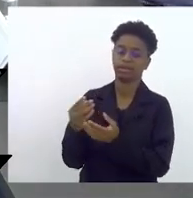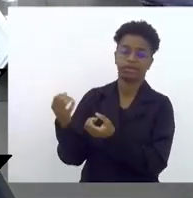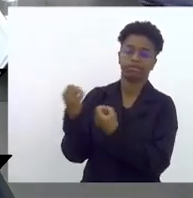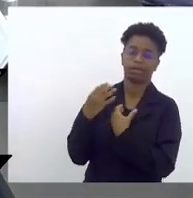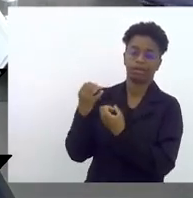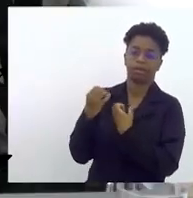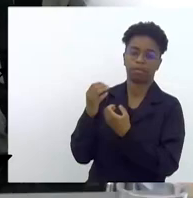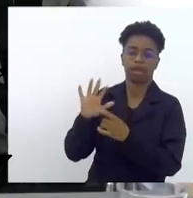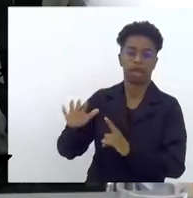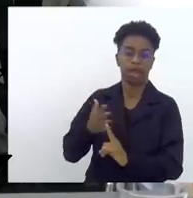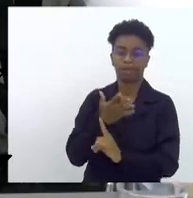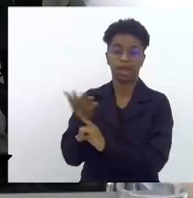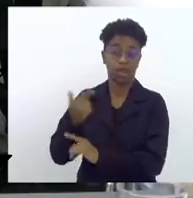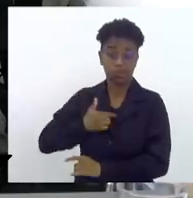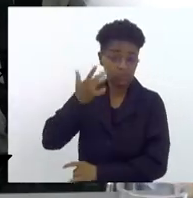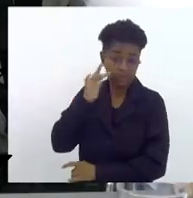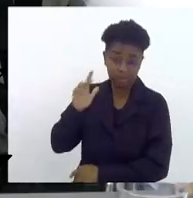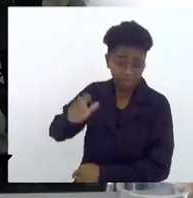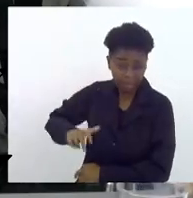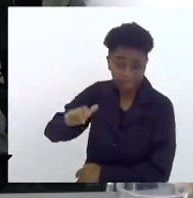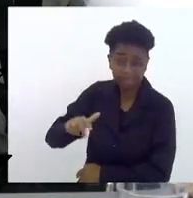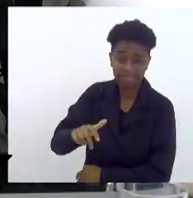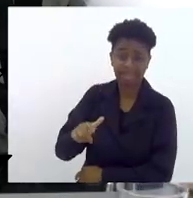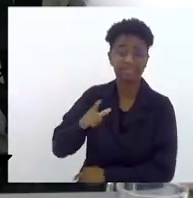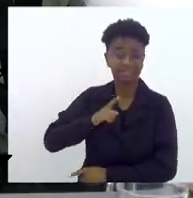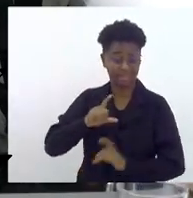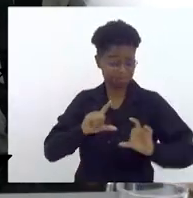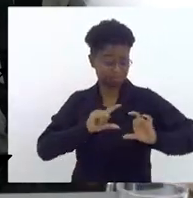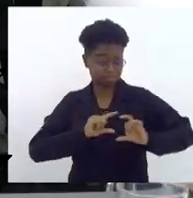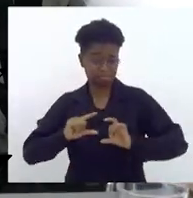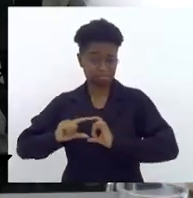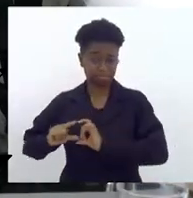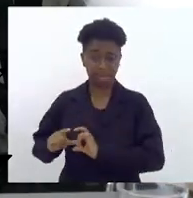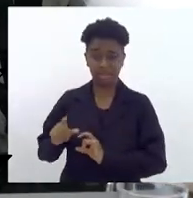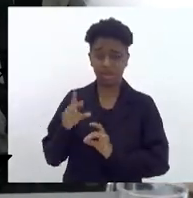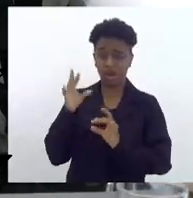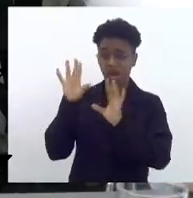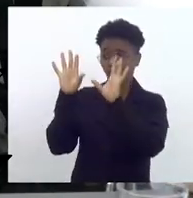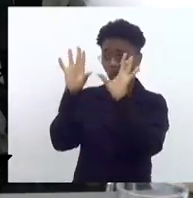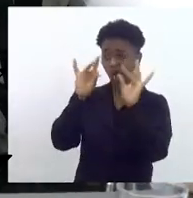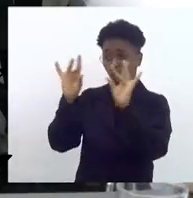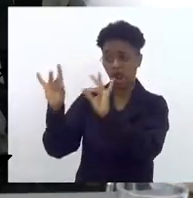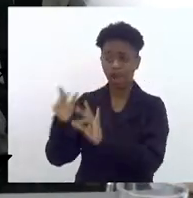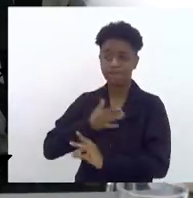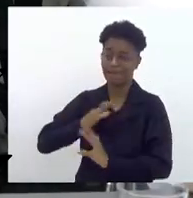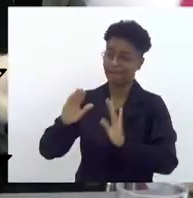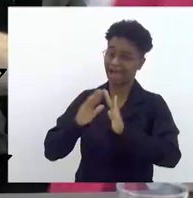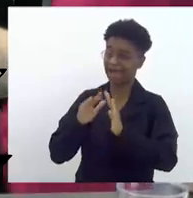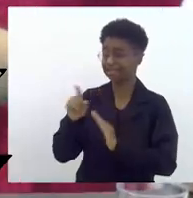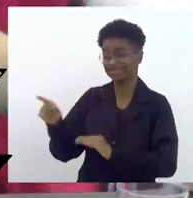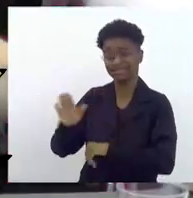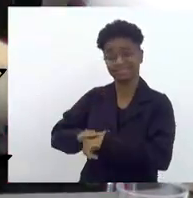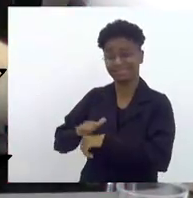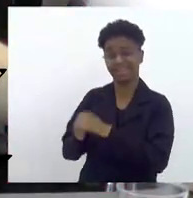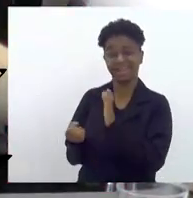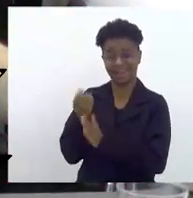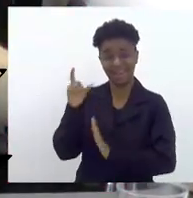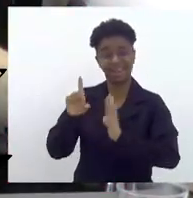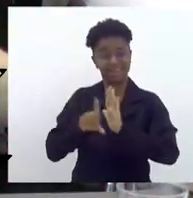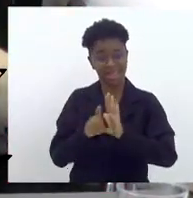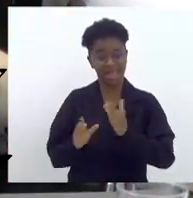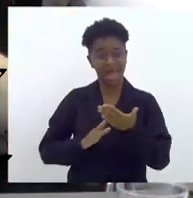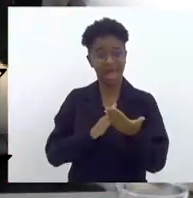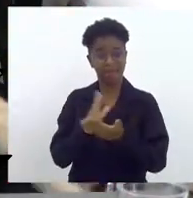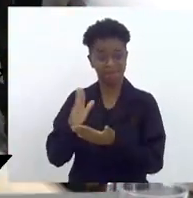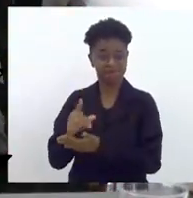ainda não sabia nem andar já tinha usado esse vídeo de Deputado lá na minha casa desde que ele aprovava